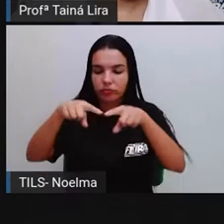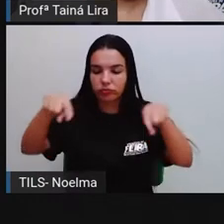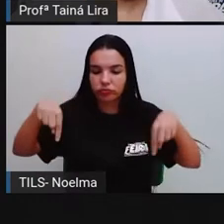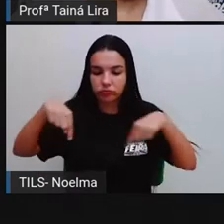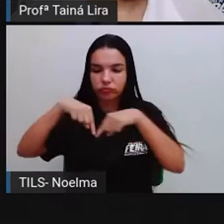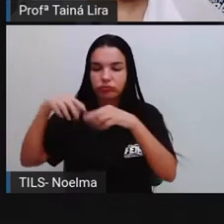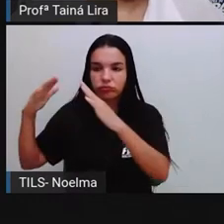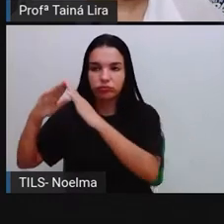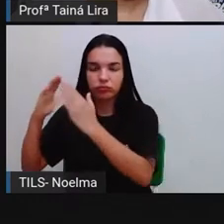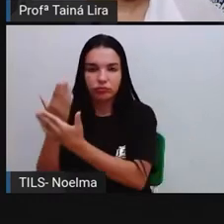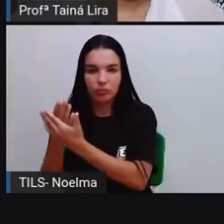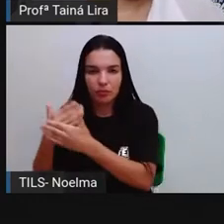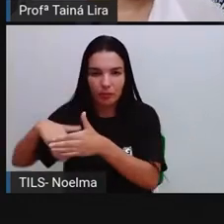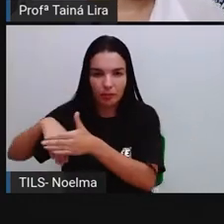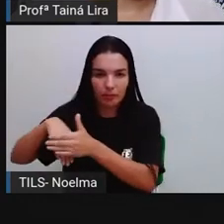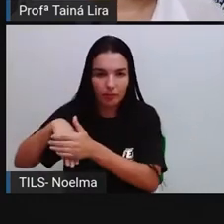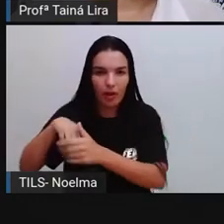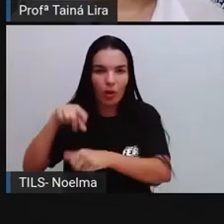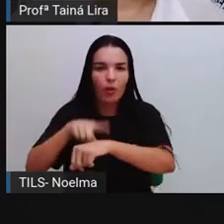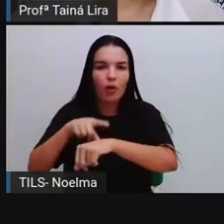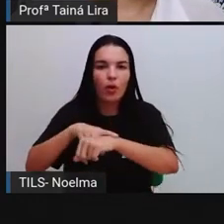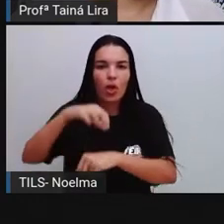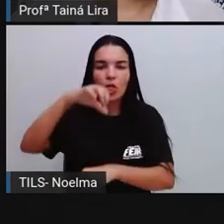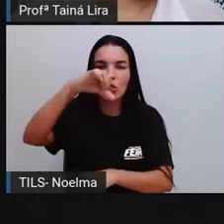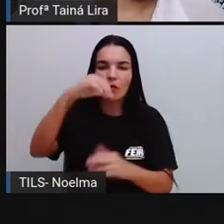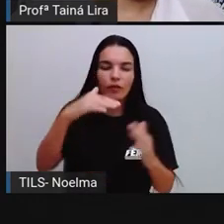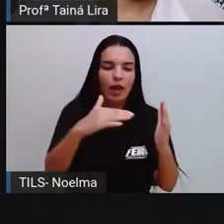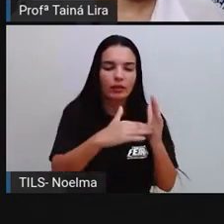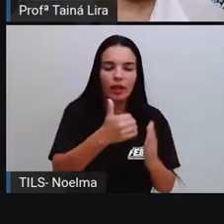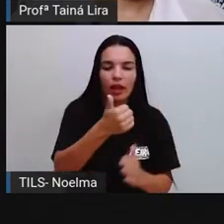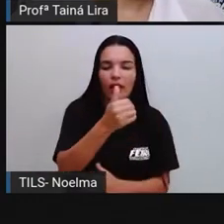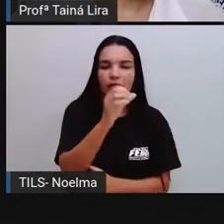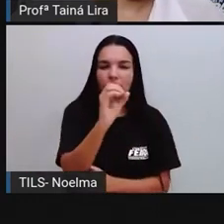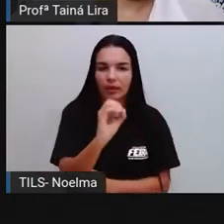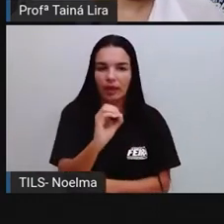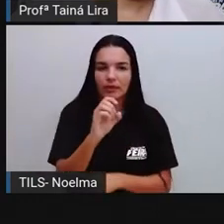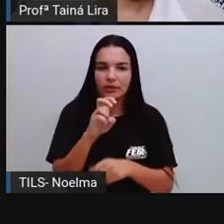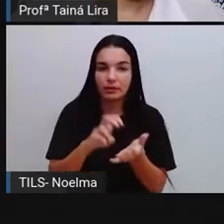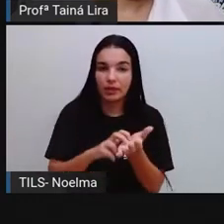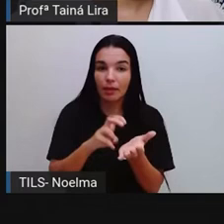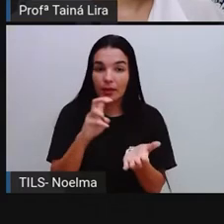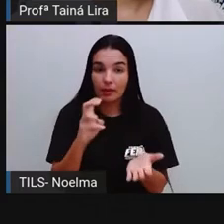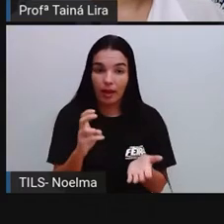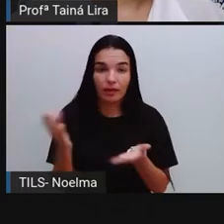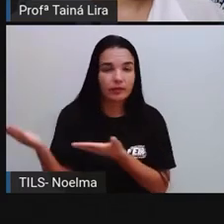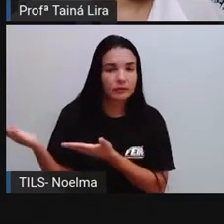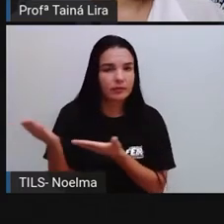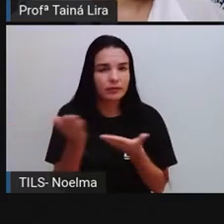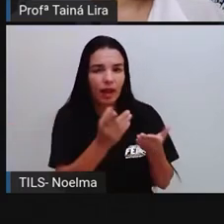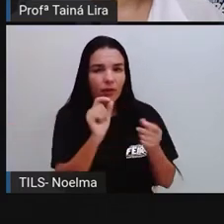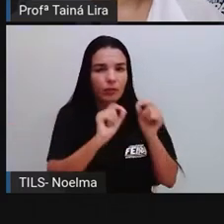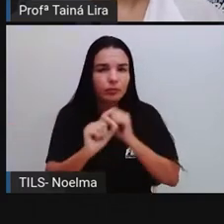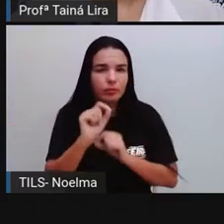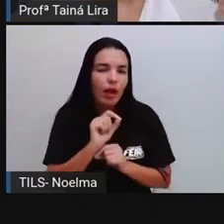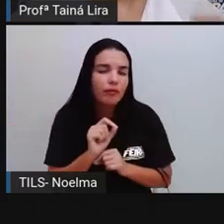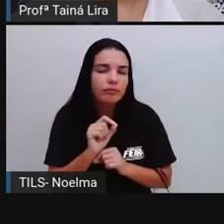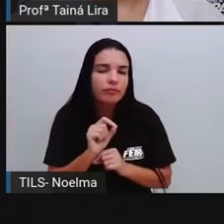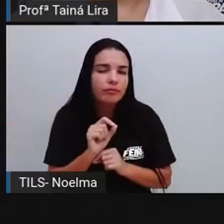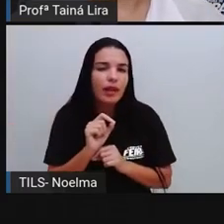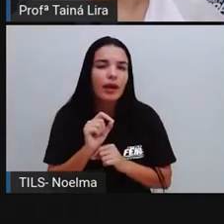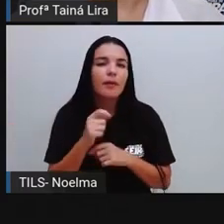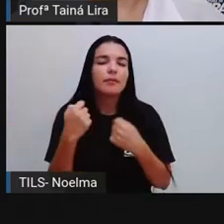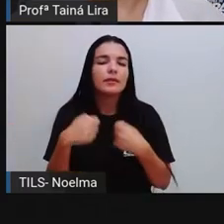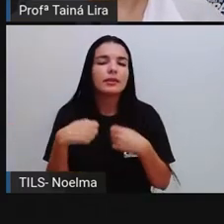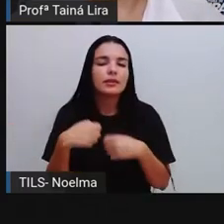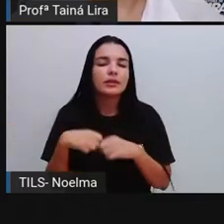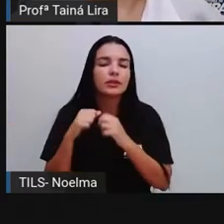quadra da escola, horário das 9 às 10. E eles trazem aqui uma recomendação